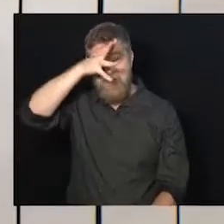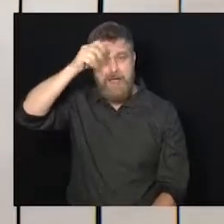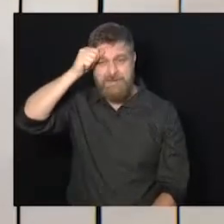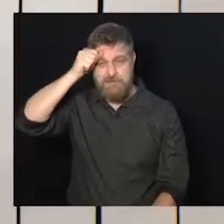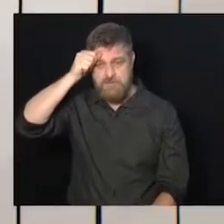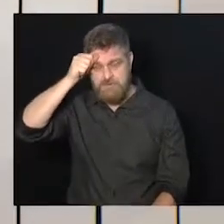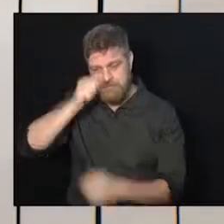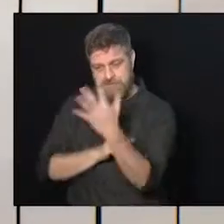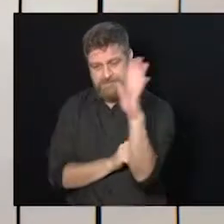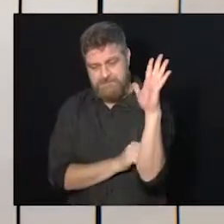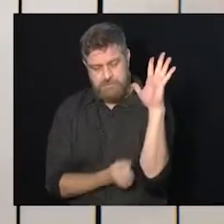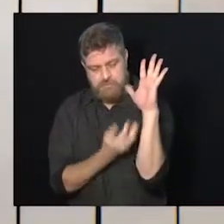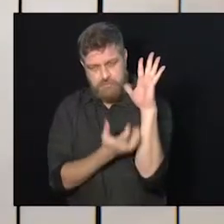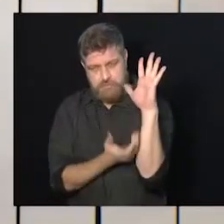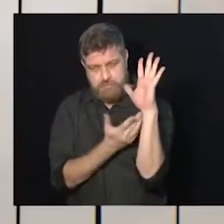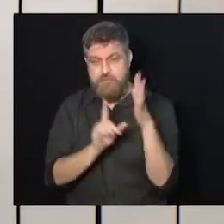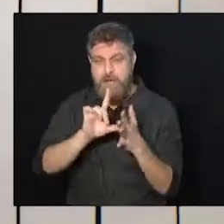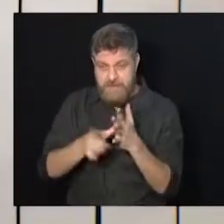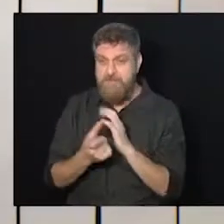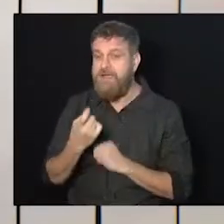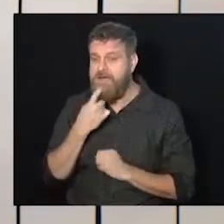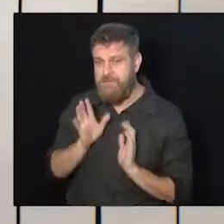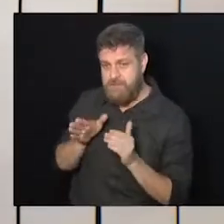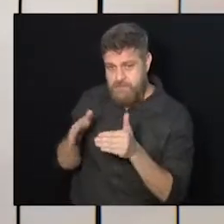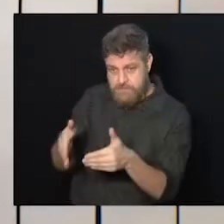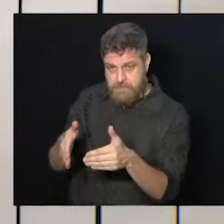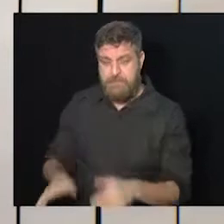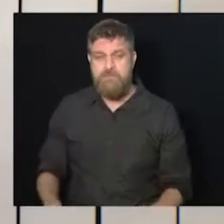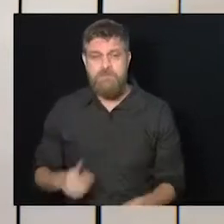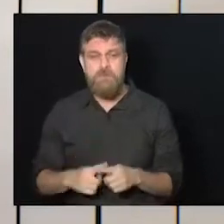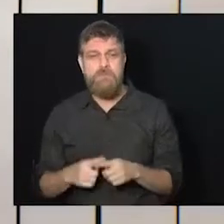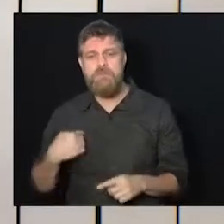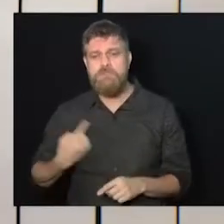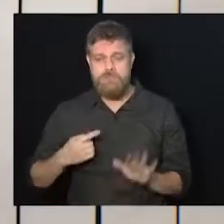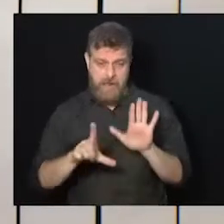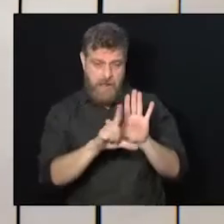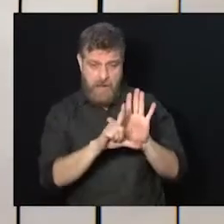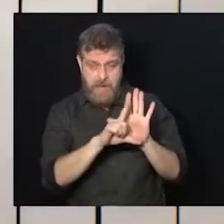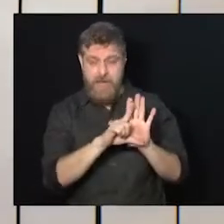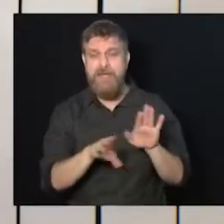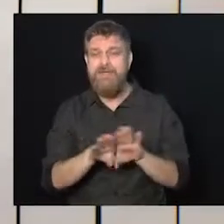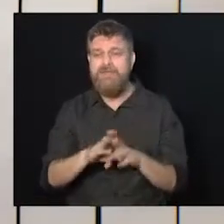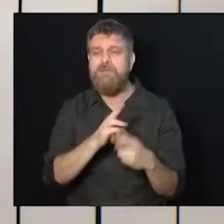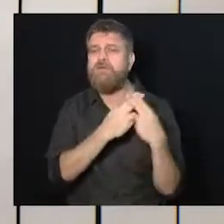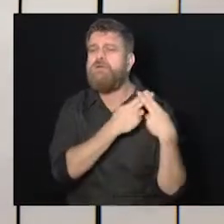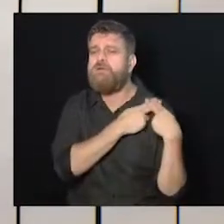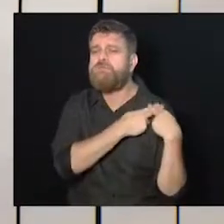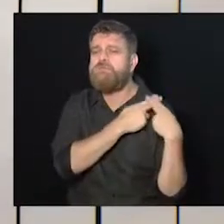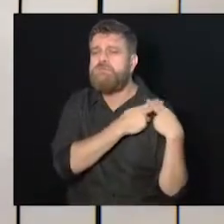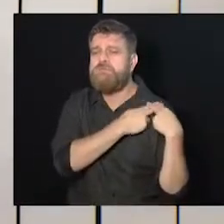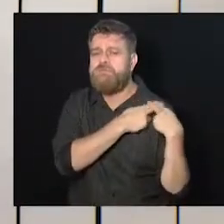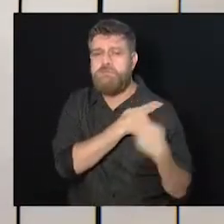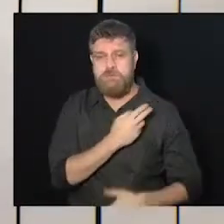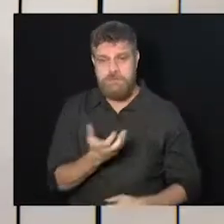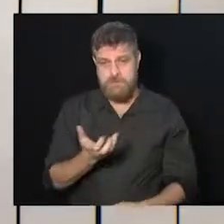fala um pouquinho aqui de Campinas. Porque quando a gente fala sobre lei, sobre responsabilidade, eu queria